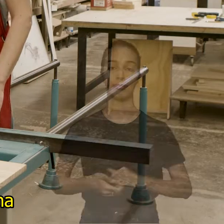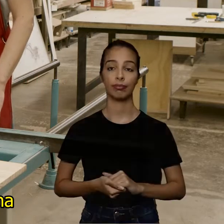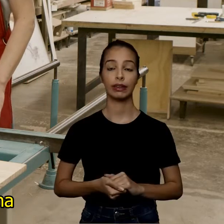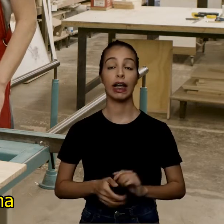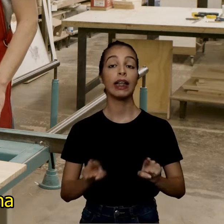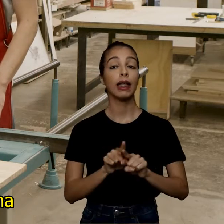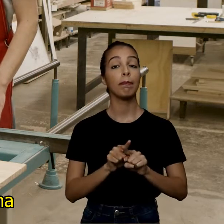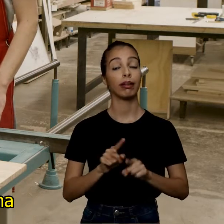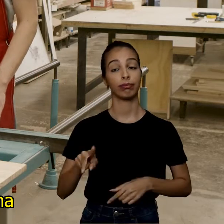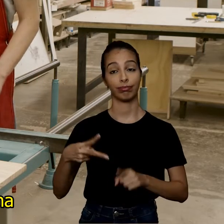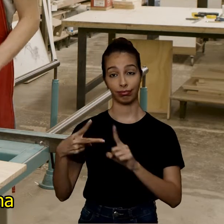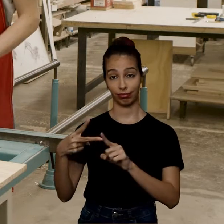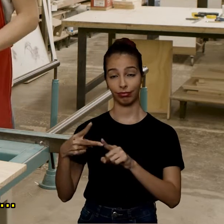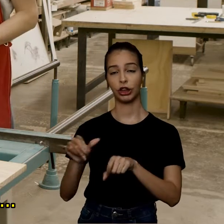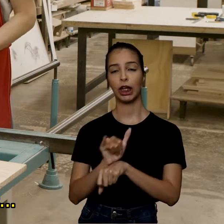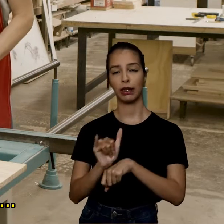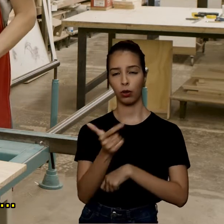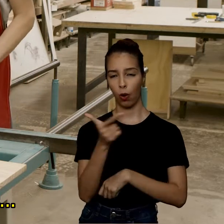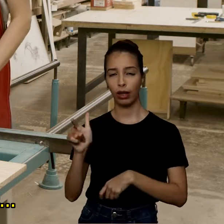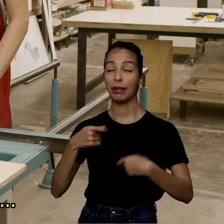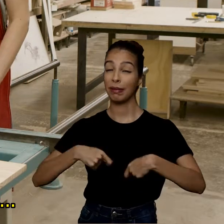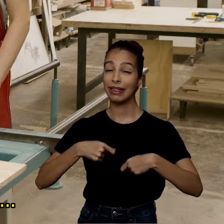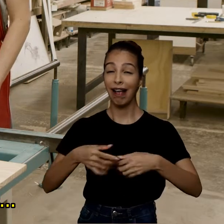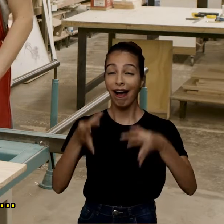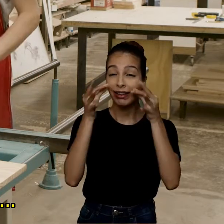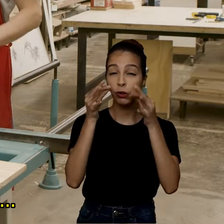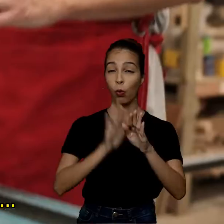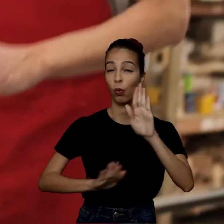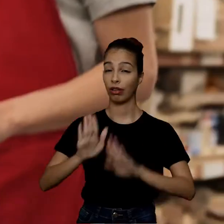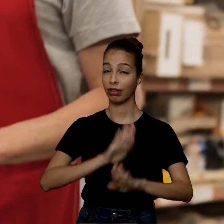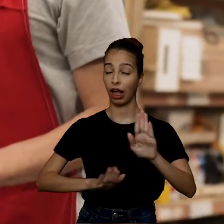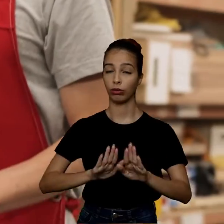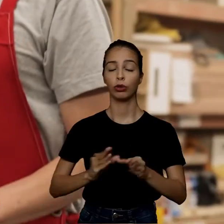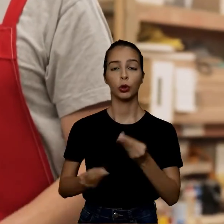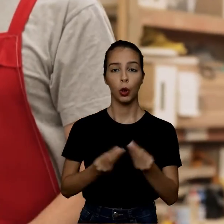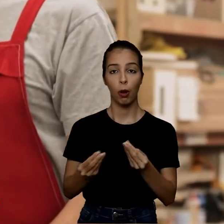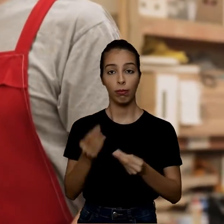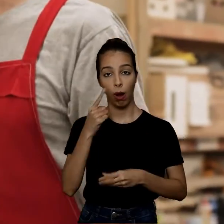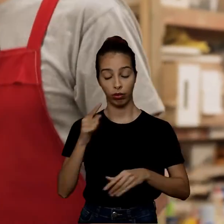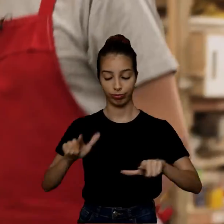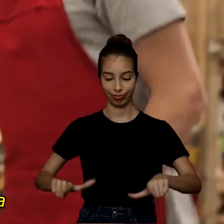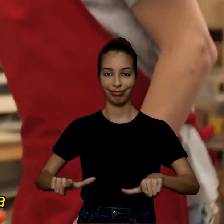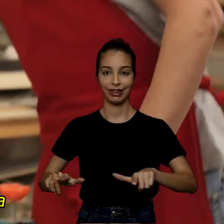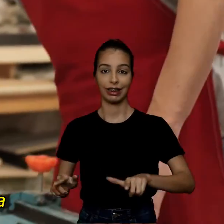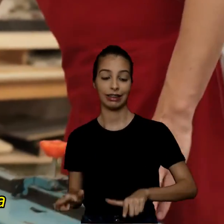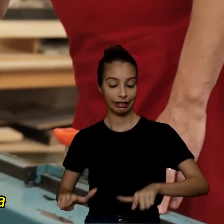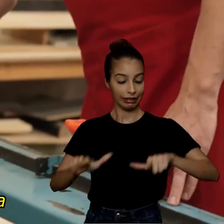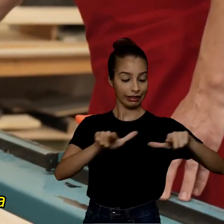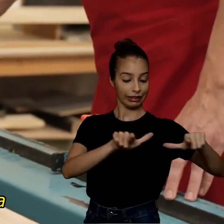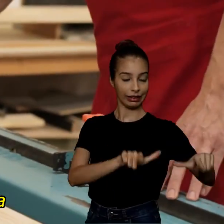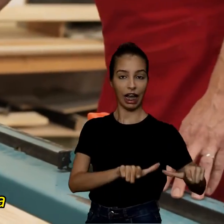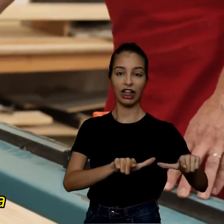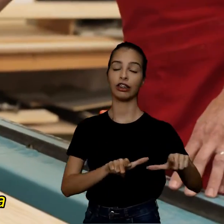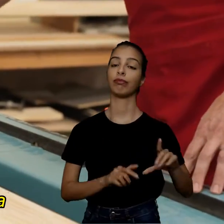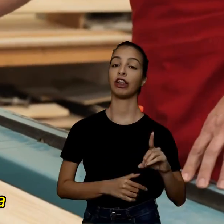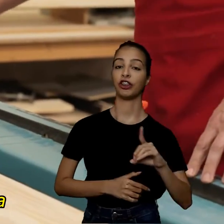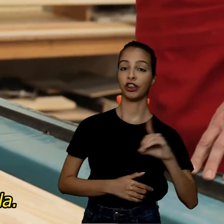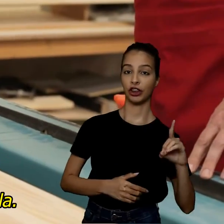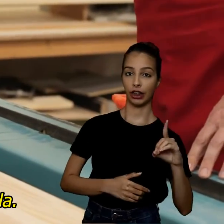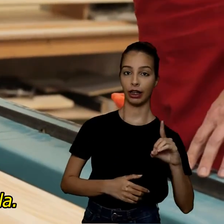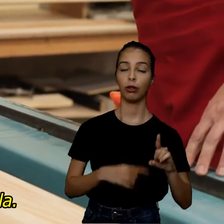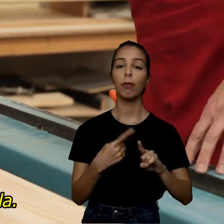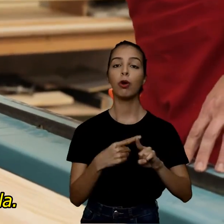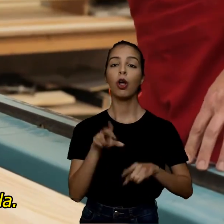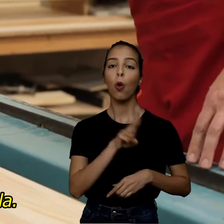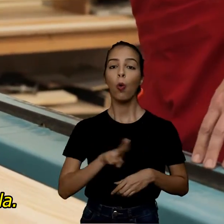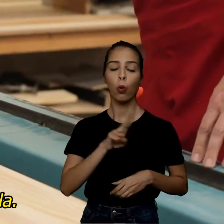A outra forma de usar essa máquina, que é uma forma um pouco mais, que a gente tem que tomar um pouco mais de cuidado, é o lado direito aqui da máquina,